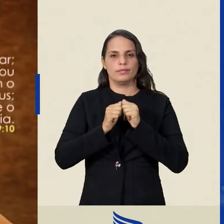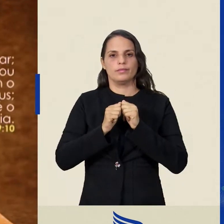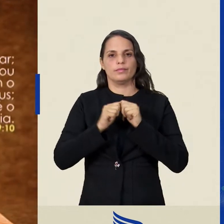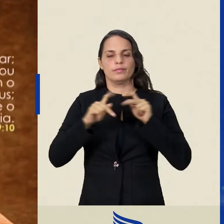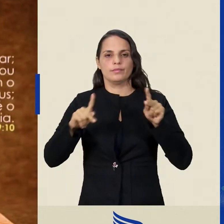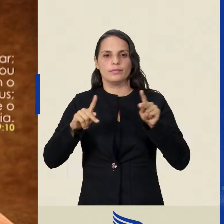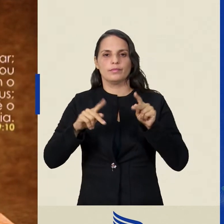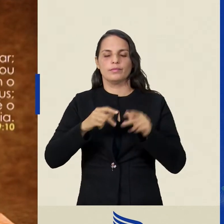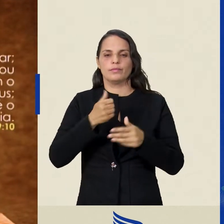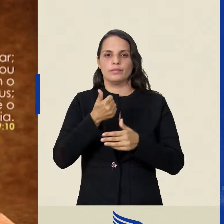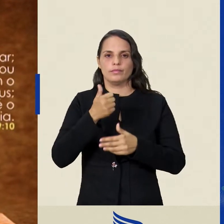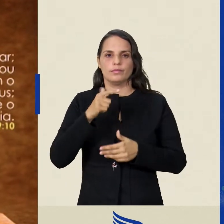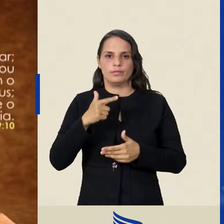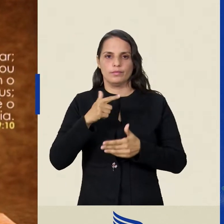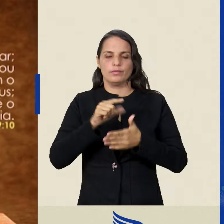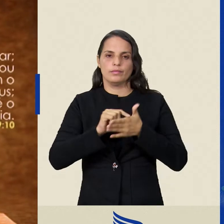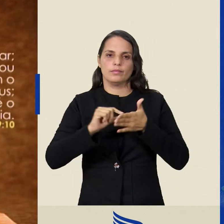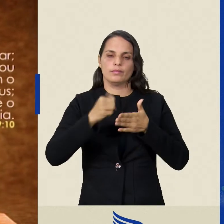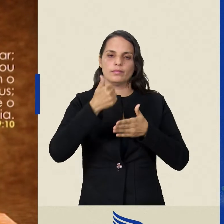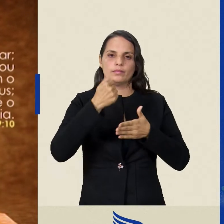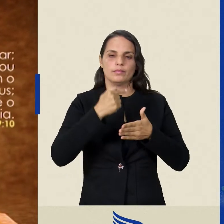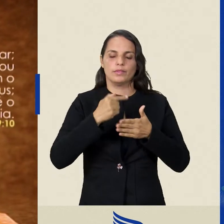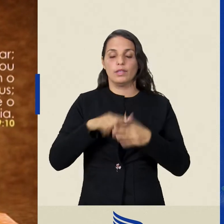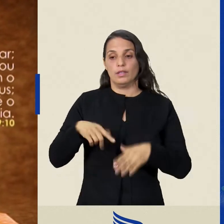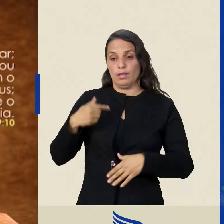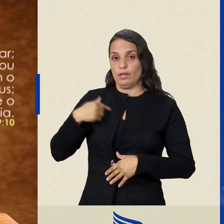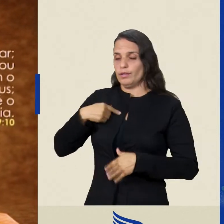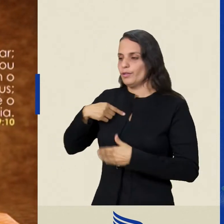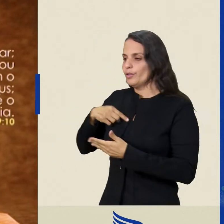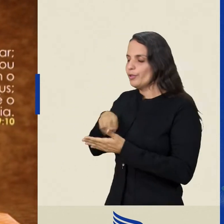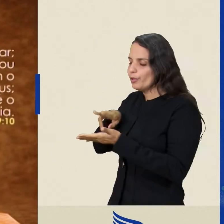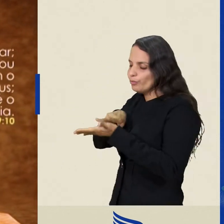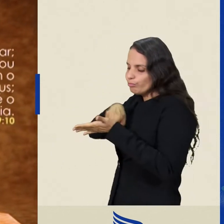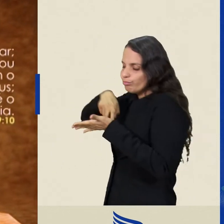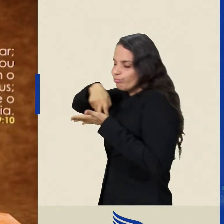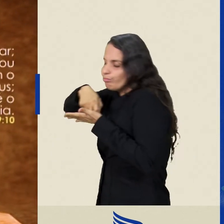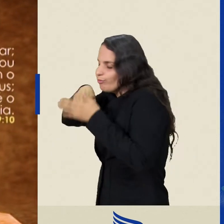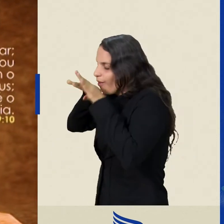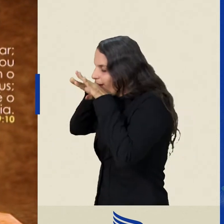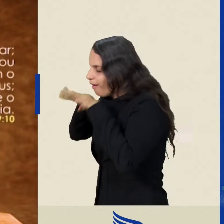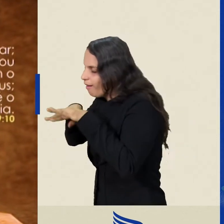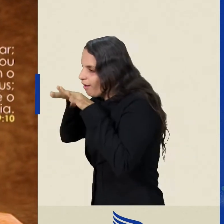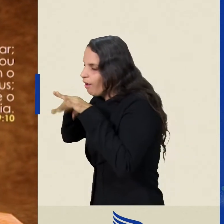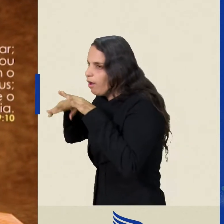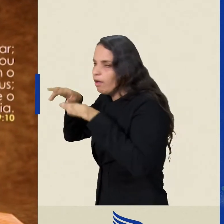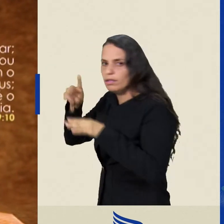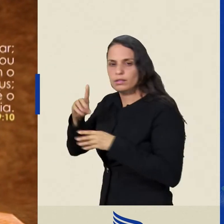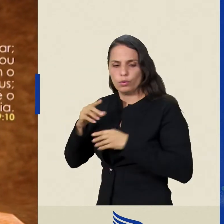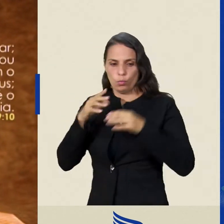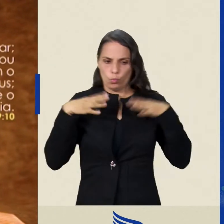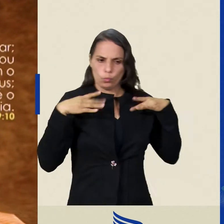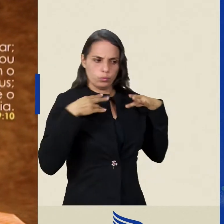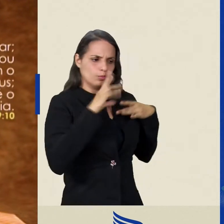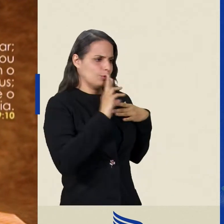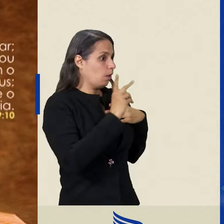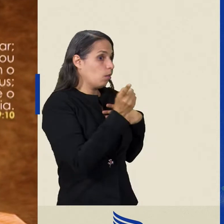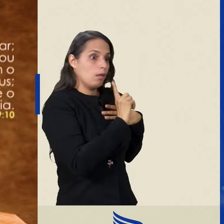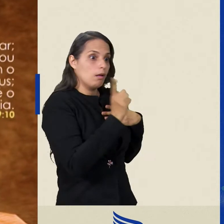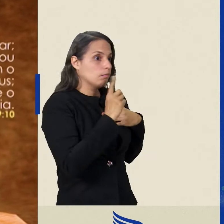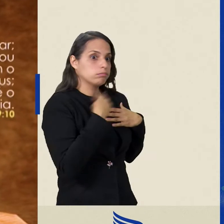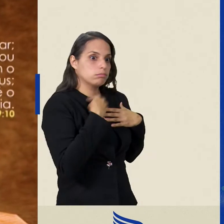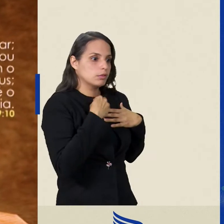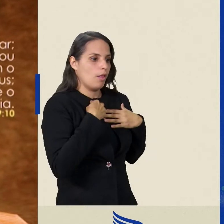17. E eu lancei-me a seus pés para o adorar, mas ele disse-me: Olha, não faças tal. Sou